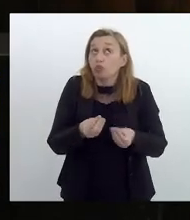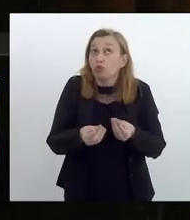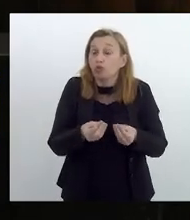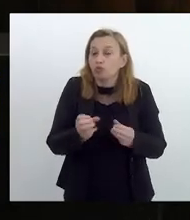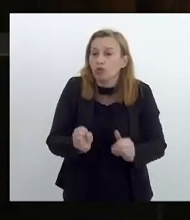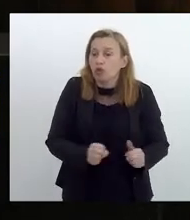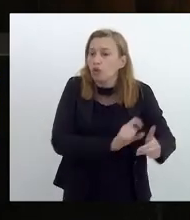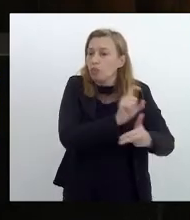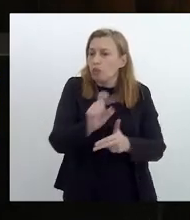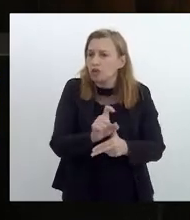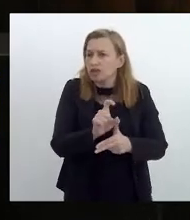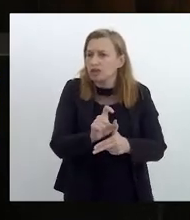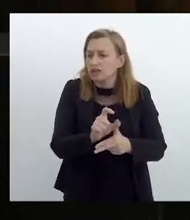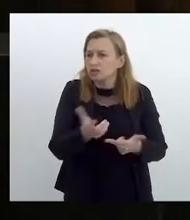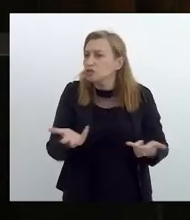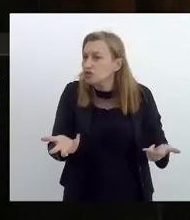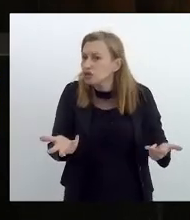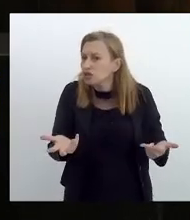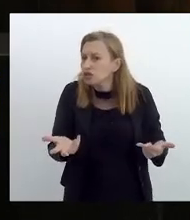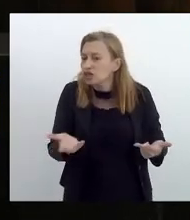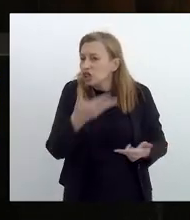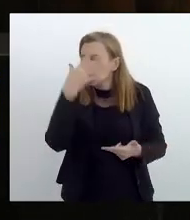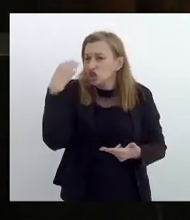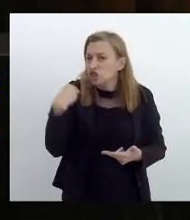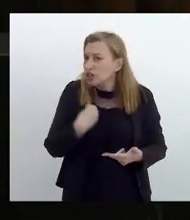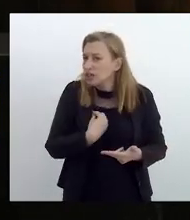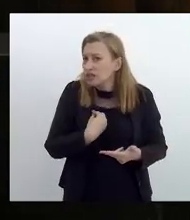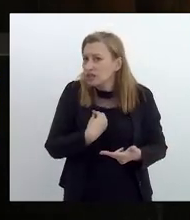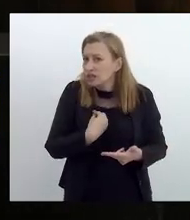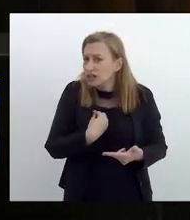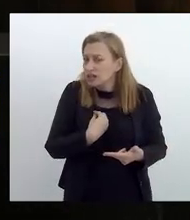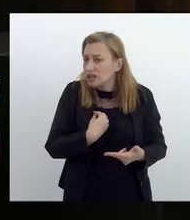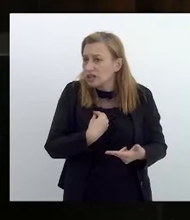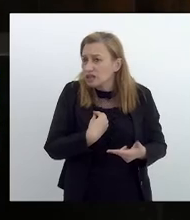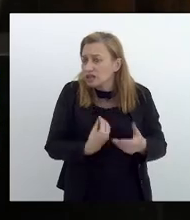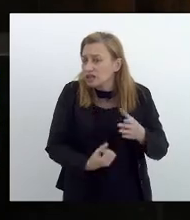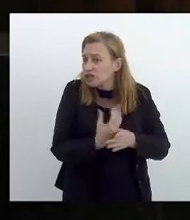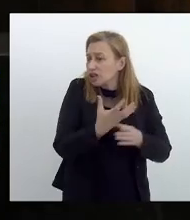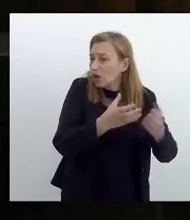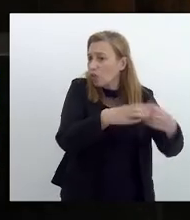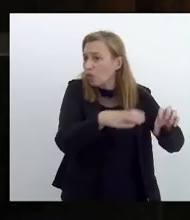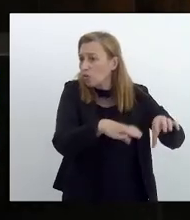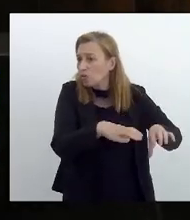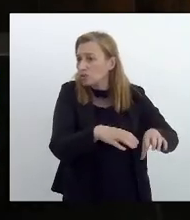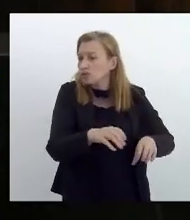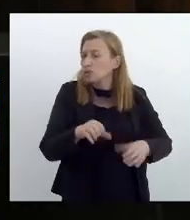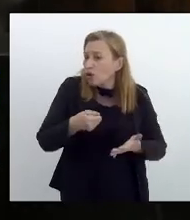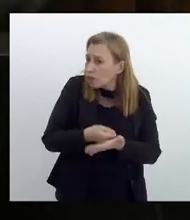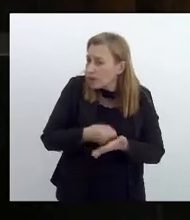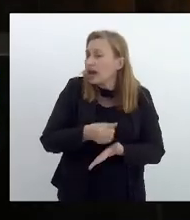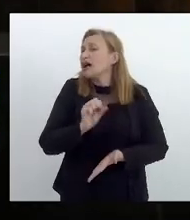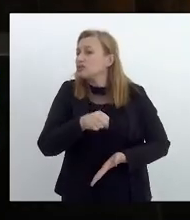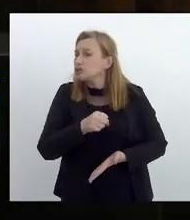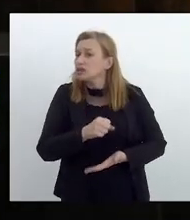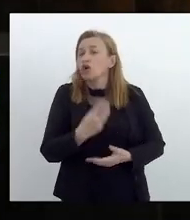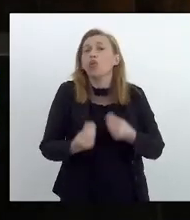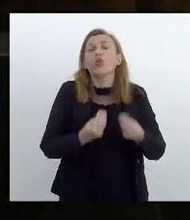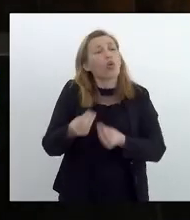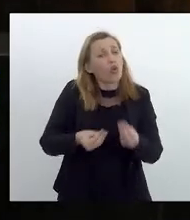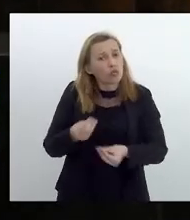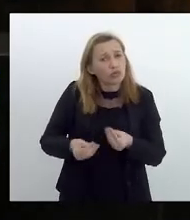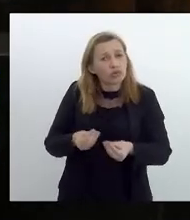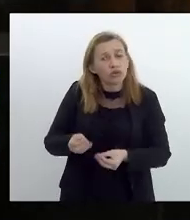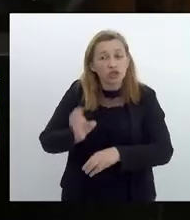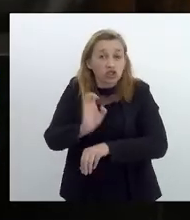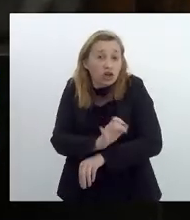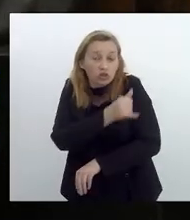poder executivo esquecer de prever ele é obrigado a aprender como é que é o estado